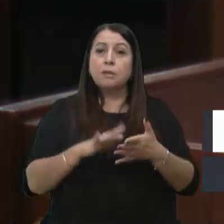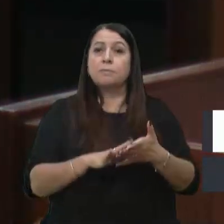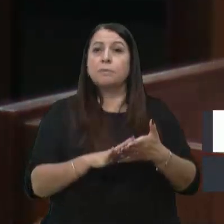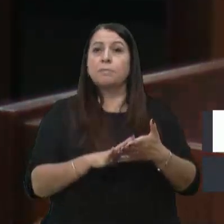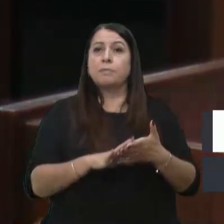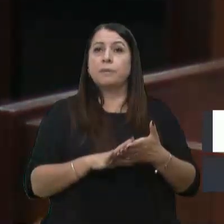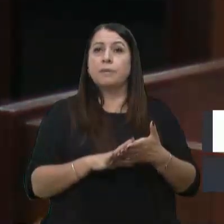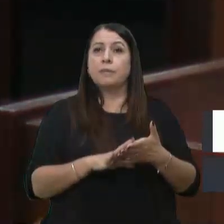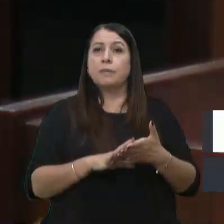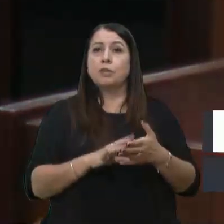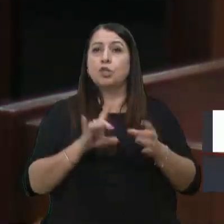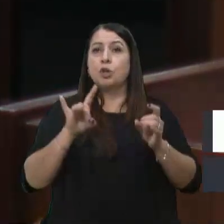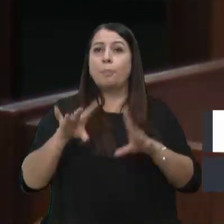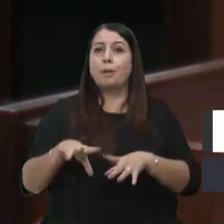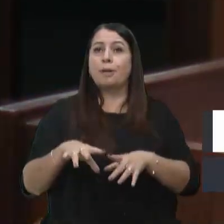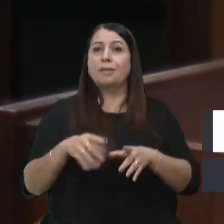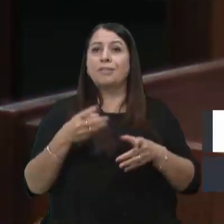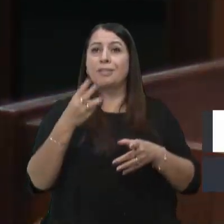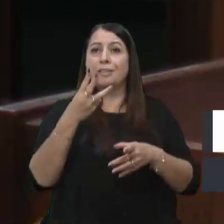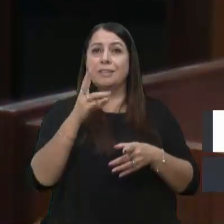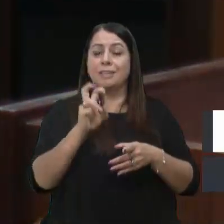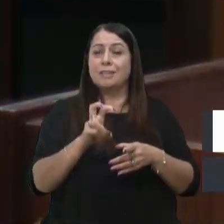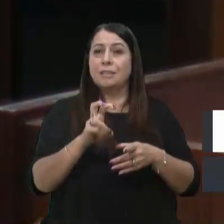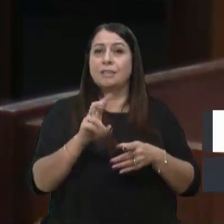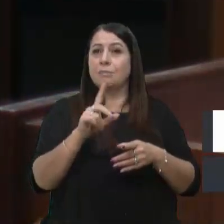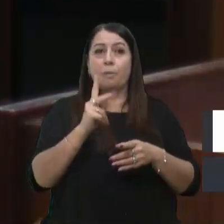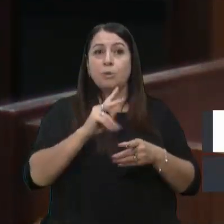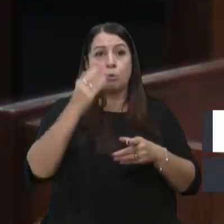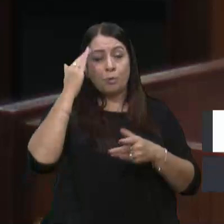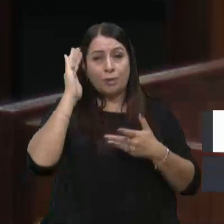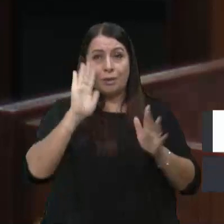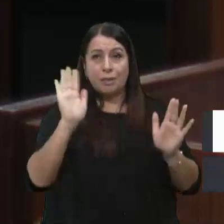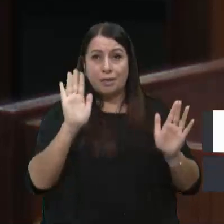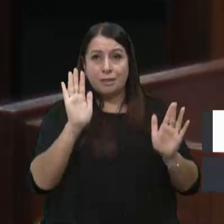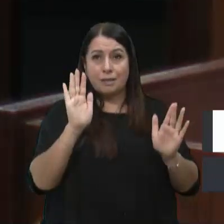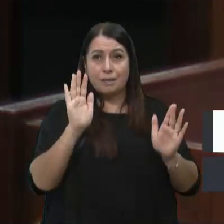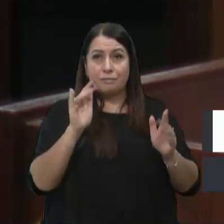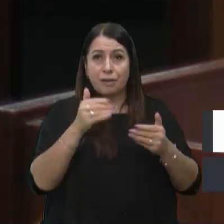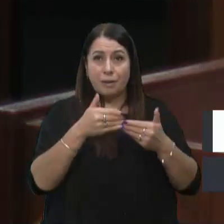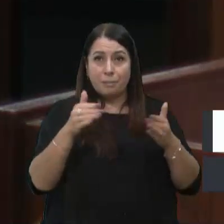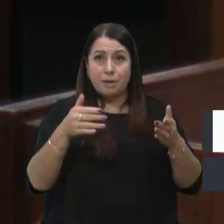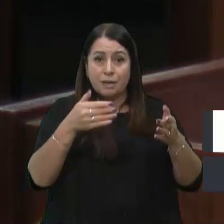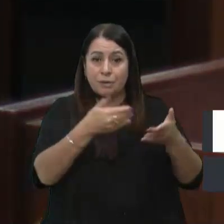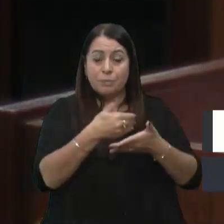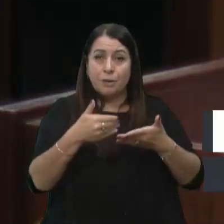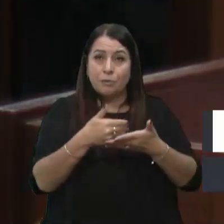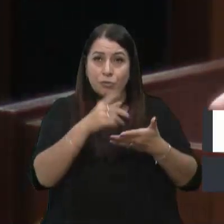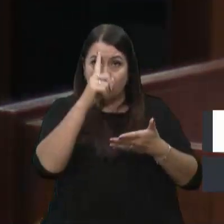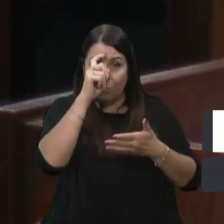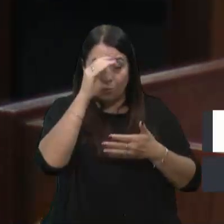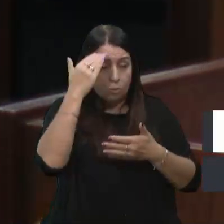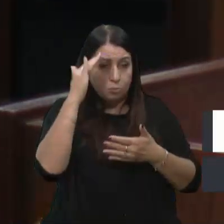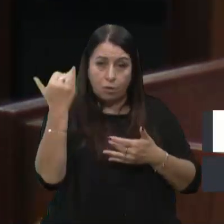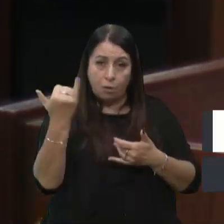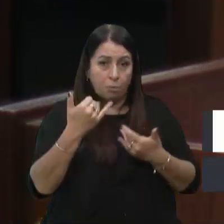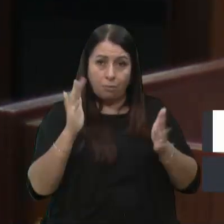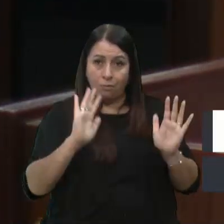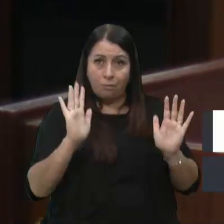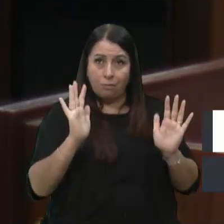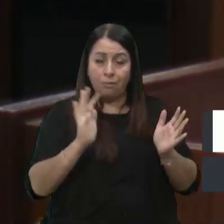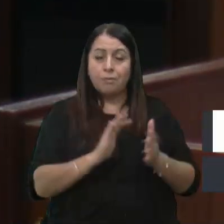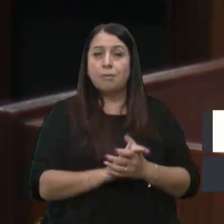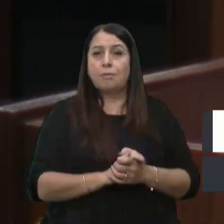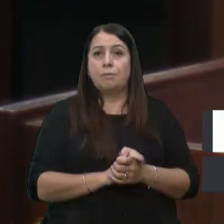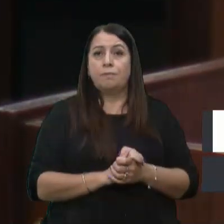estão sobrando os 35 porque agora a gente ninguém mais entende daqui a pouco para abrir a maternidade no Hospital Geral a gente não tá sabendo